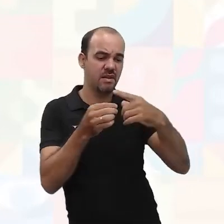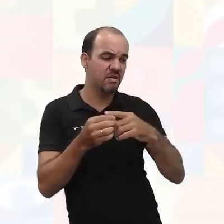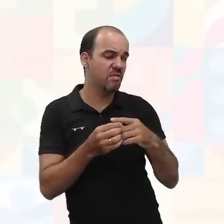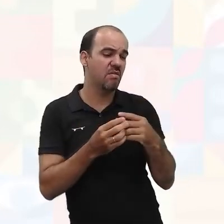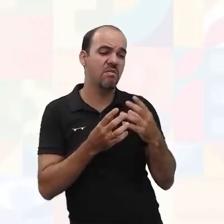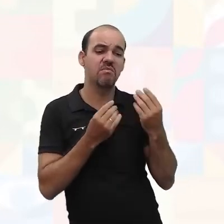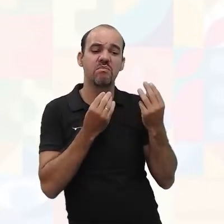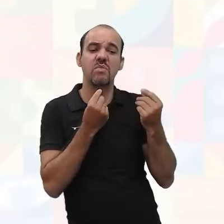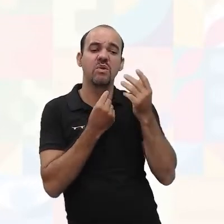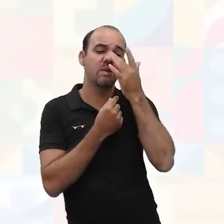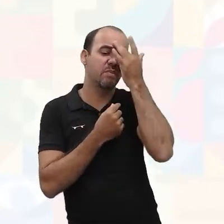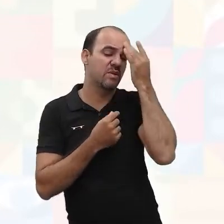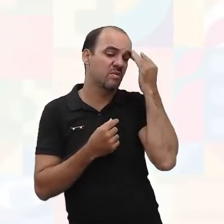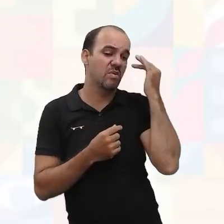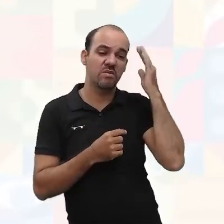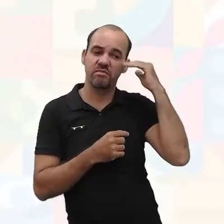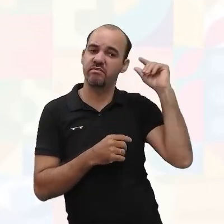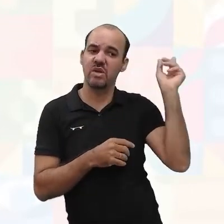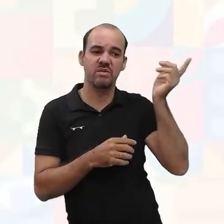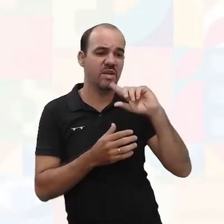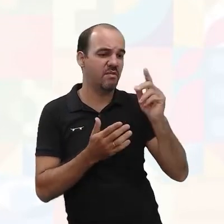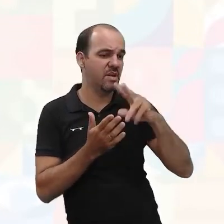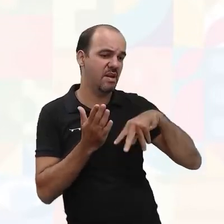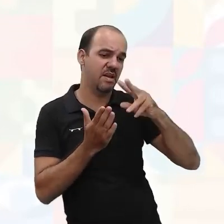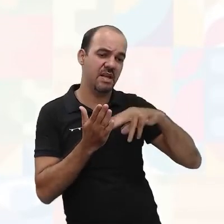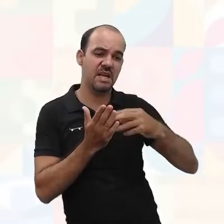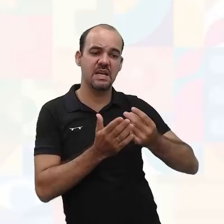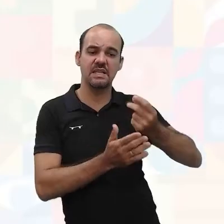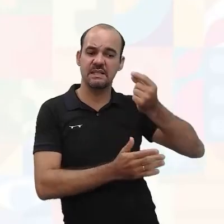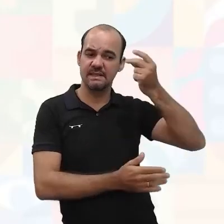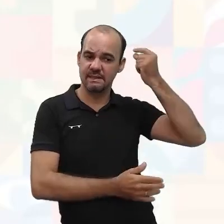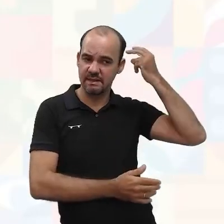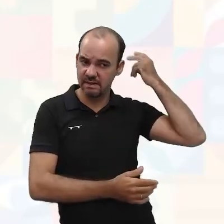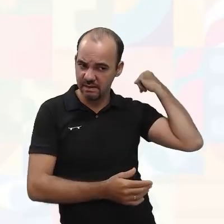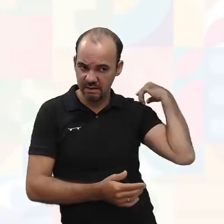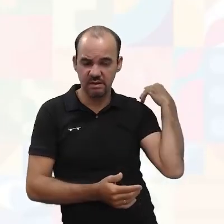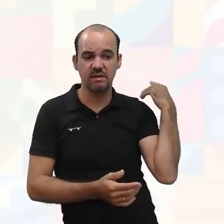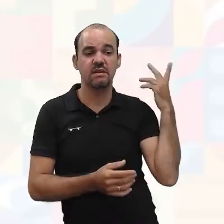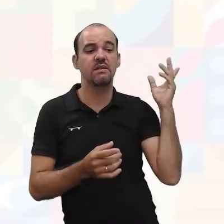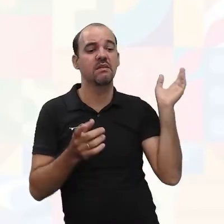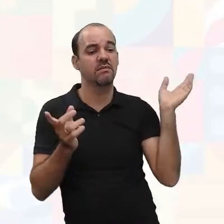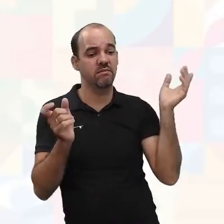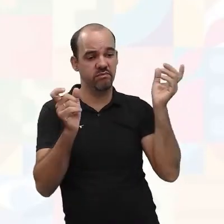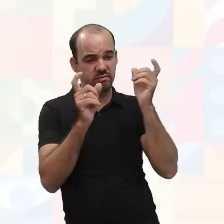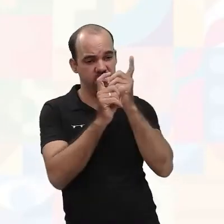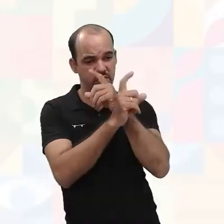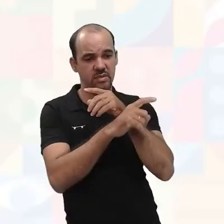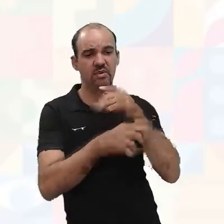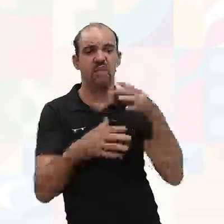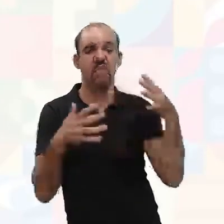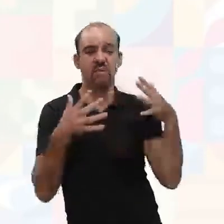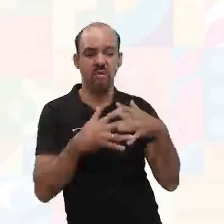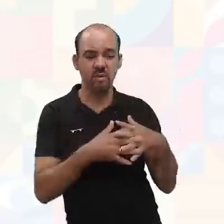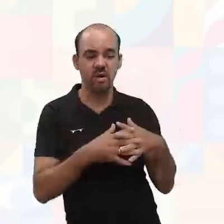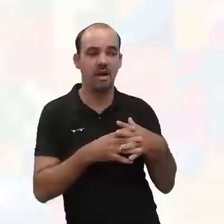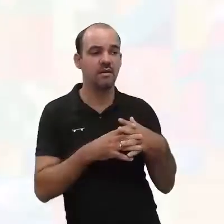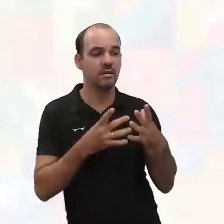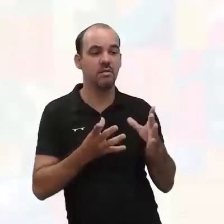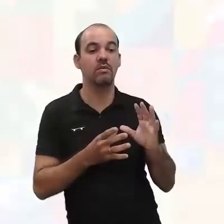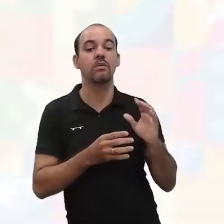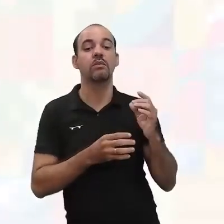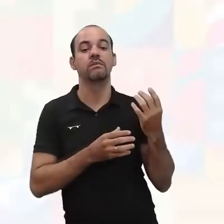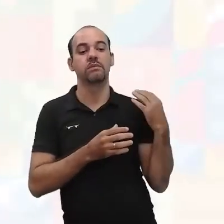analfabetas, né, sem condições de acesso, por várias questões aqui faladas, né? E aí que foi dito aqui. Então eles tiveram que pensar em